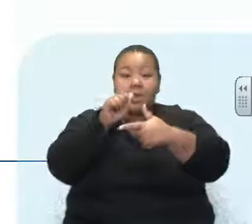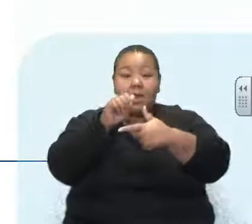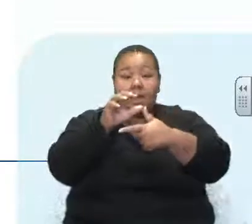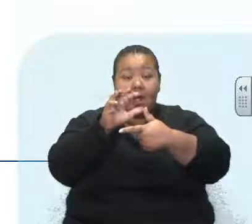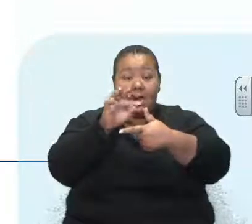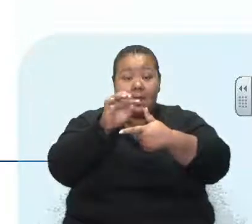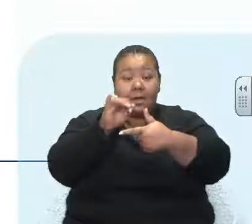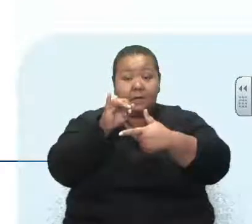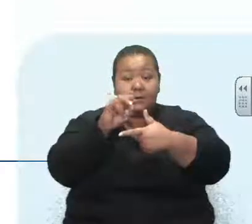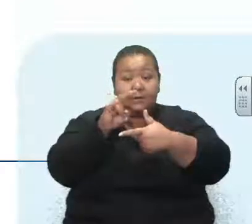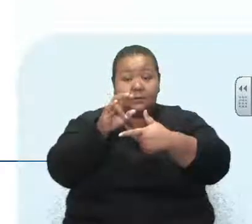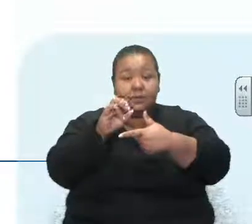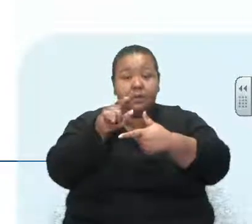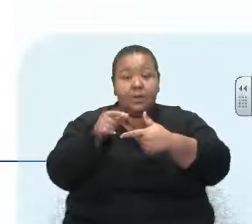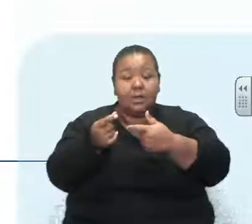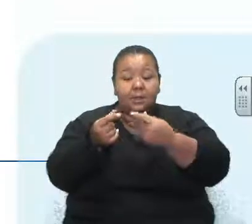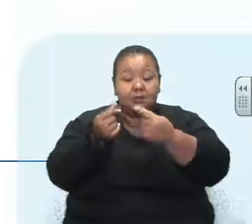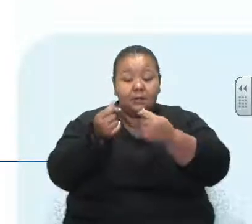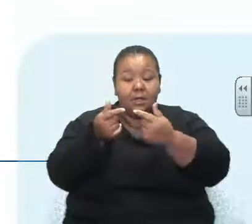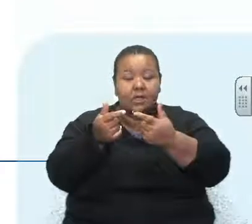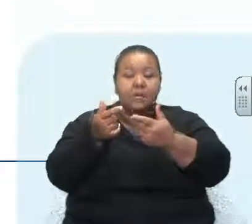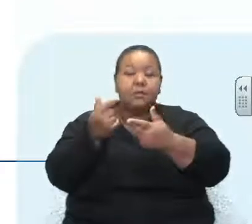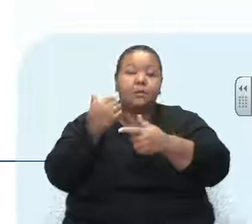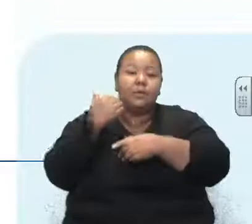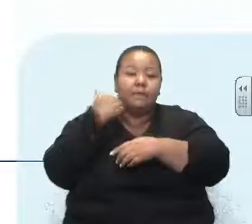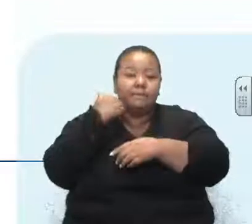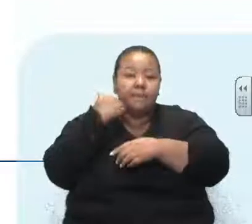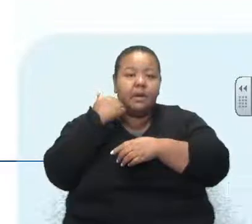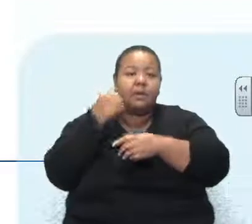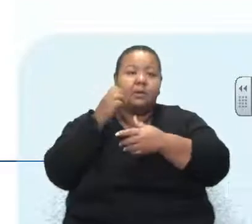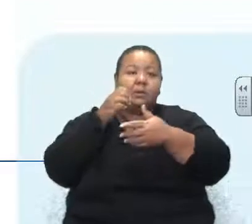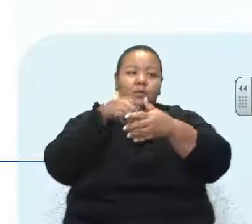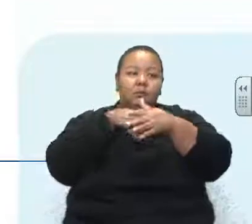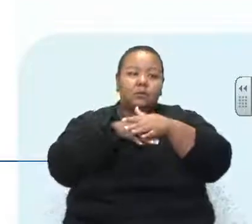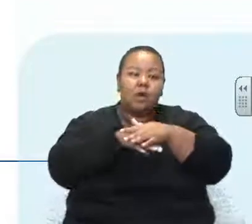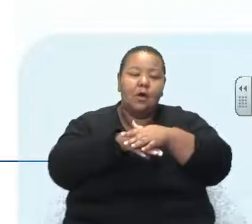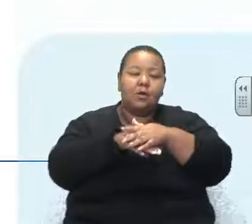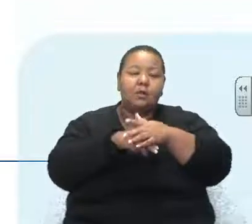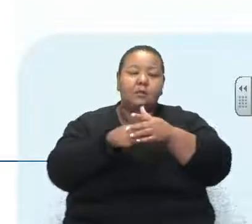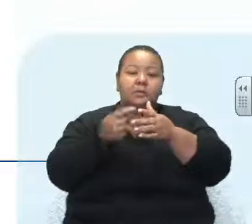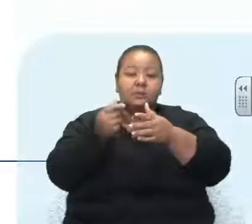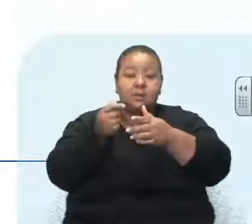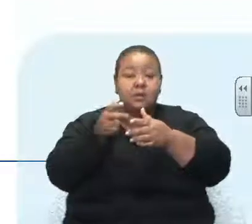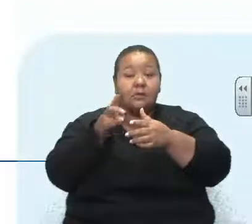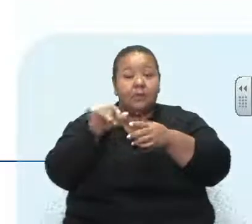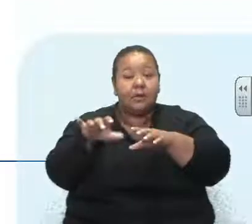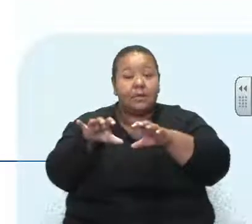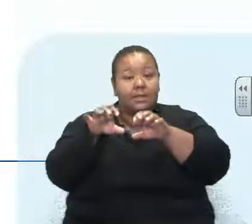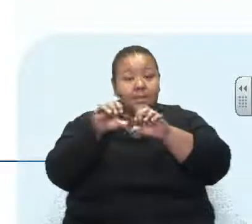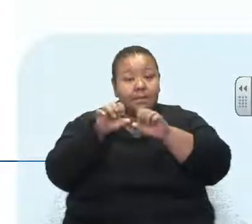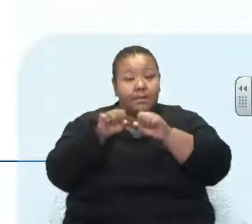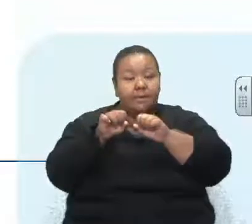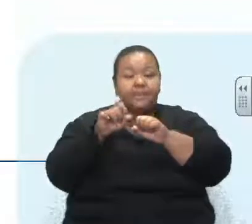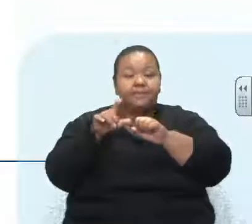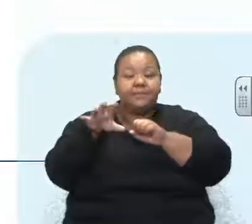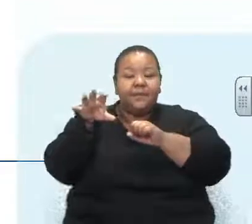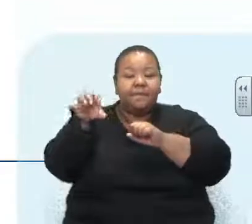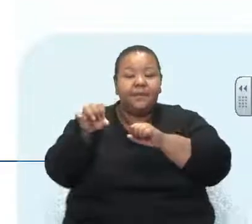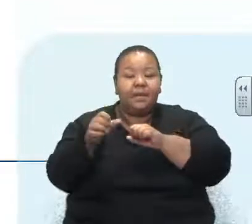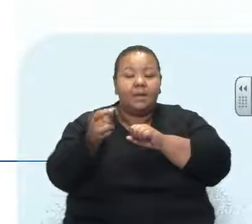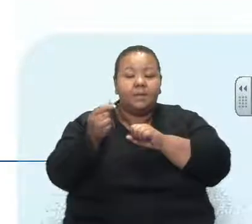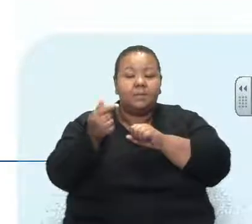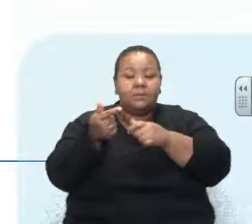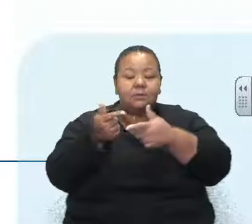banco, é aplicações financeiras, contas a receber e estoque. Pegar todos esses valores que ela tem e aí dividido